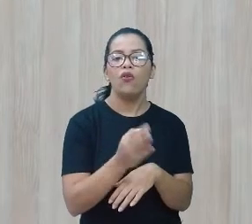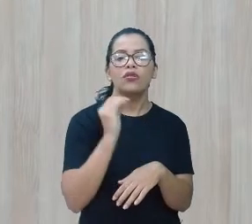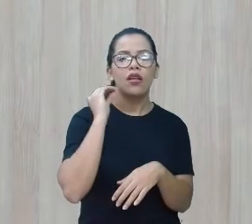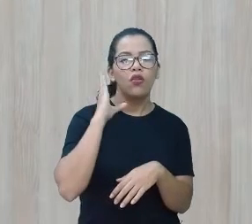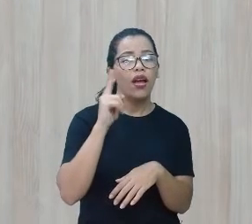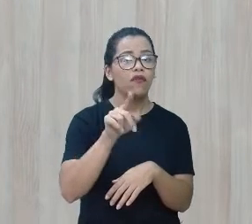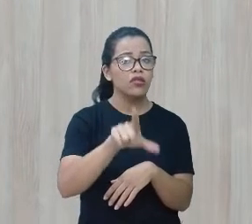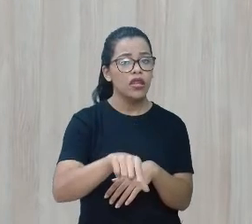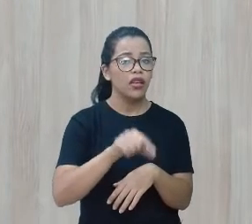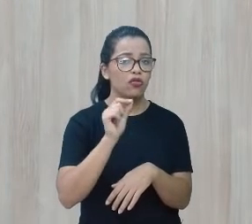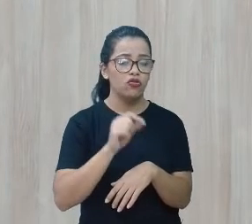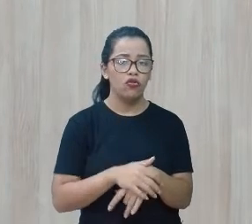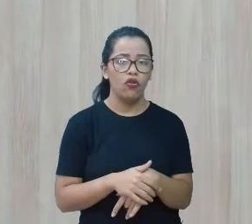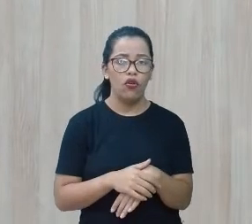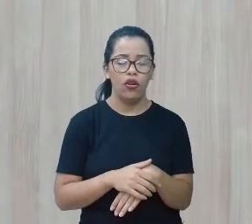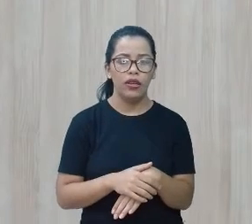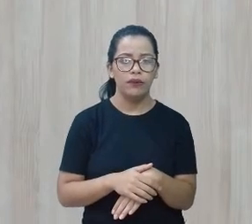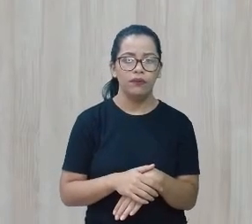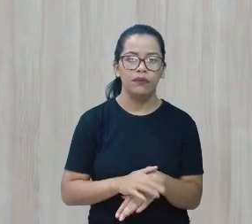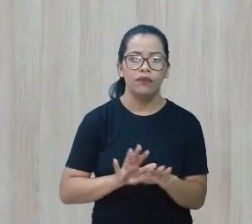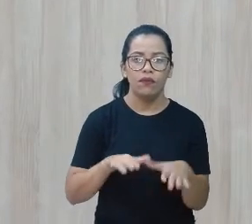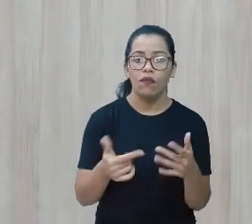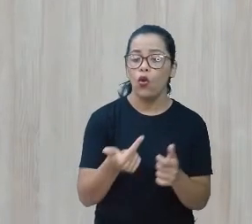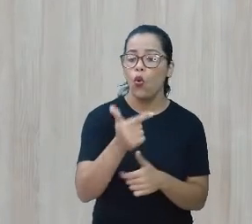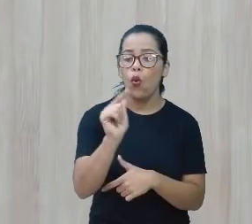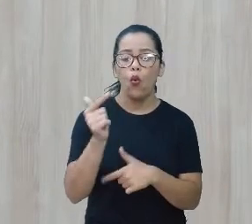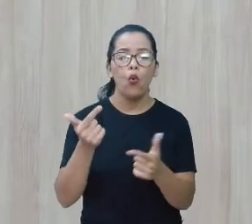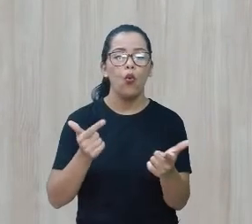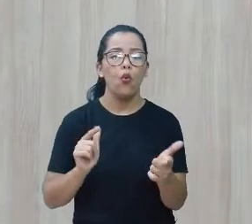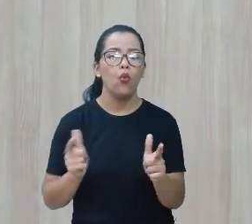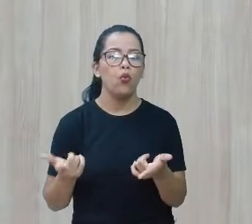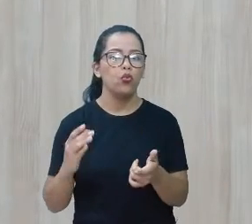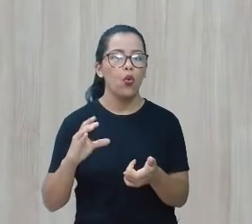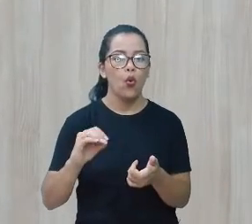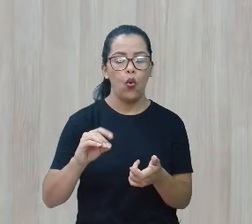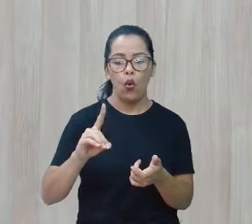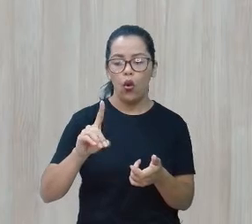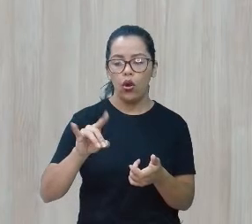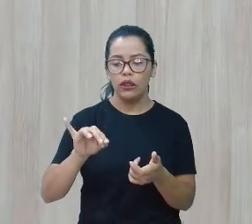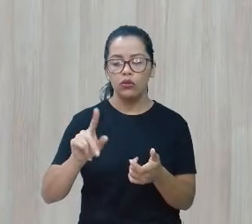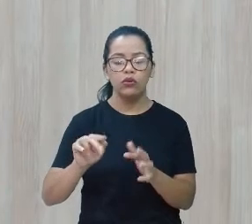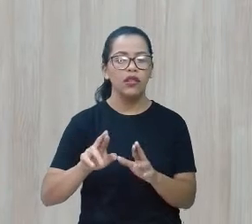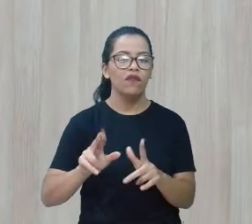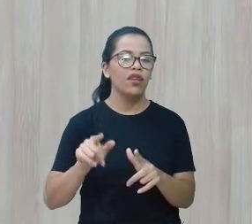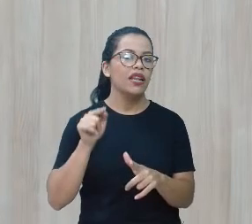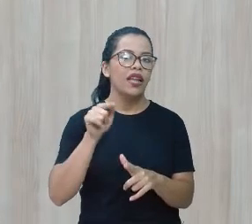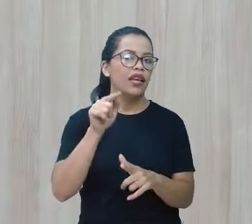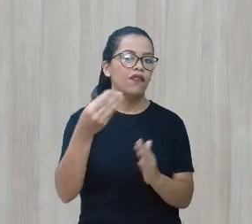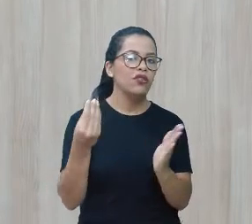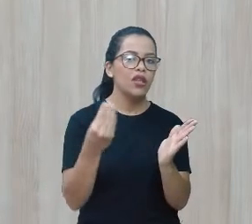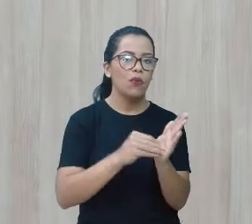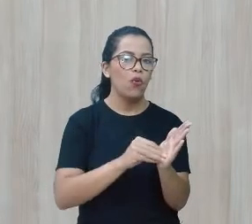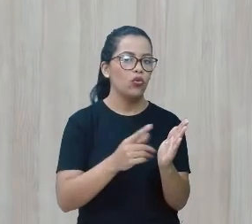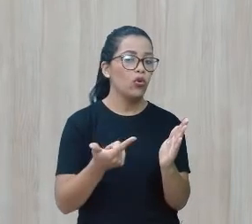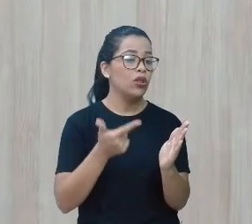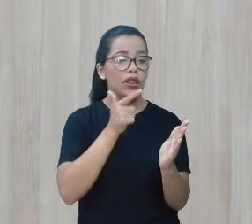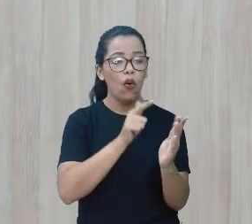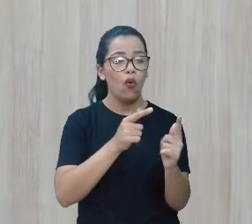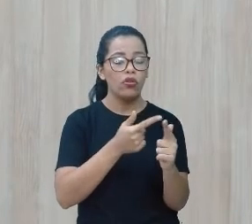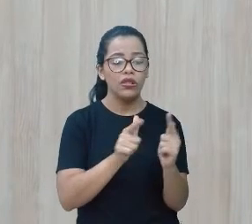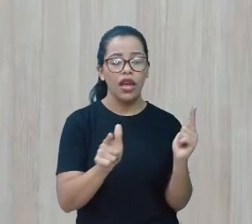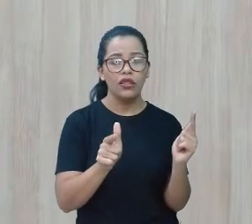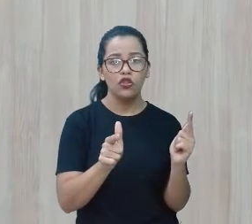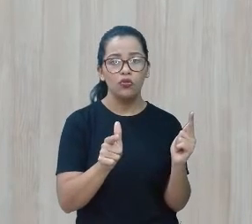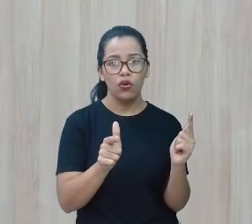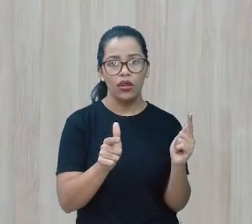E nenhum outro número, nenhum outro código diferente daquele que você colocou vai ser capaz de desbloquear aquele